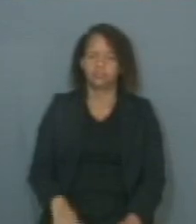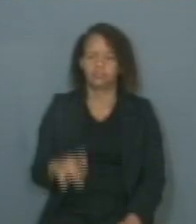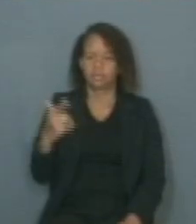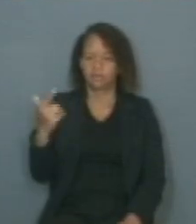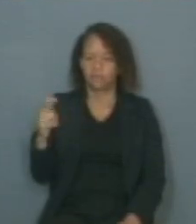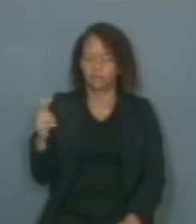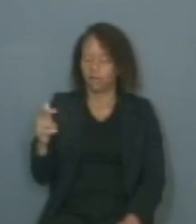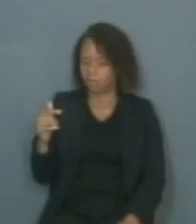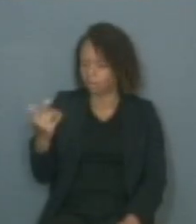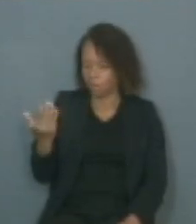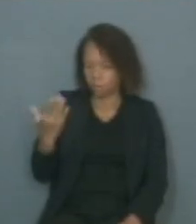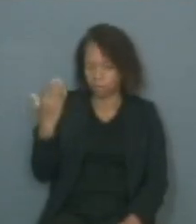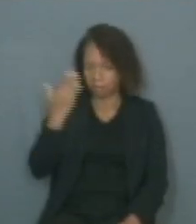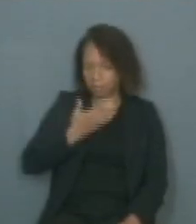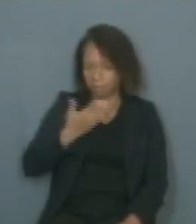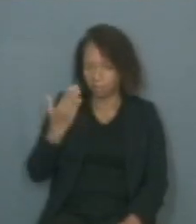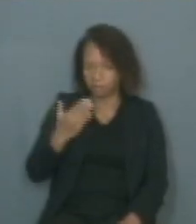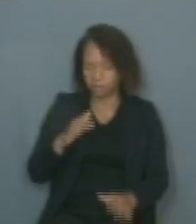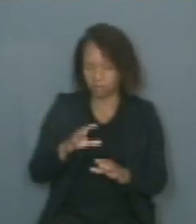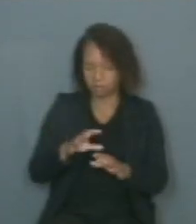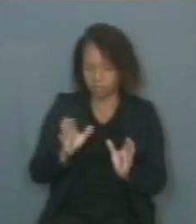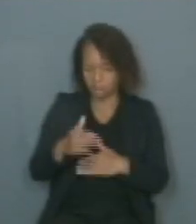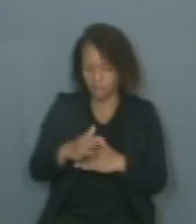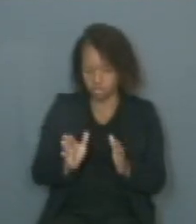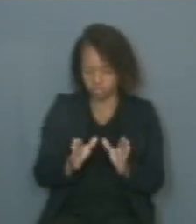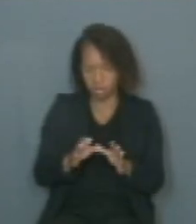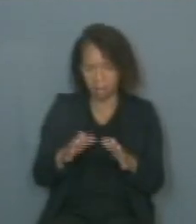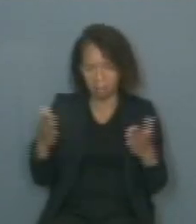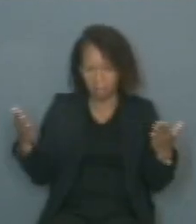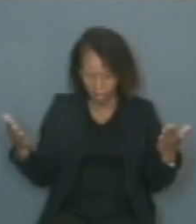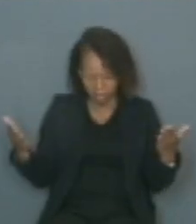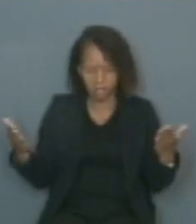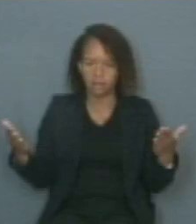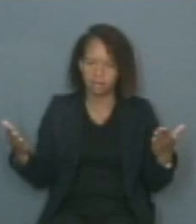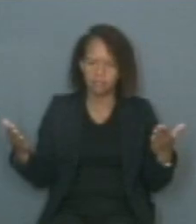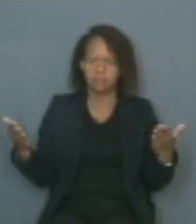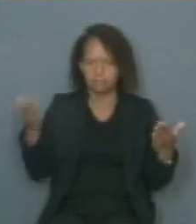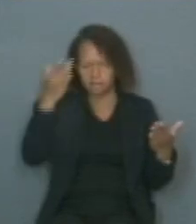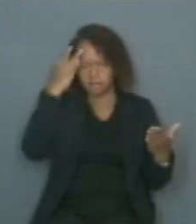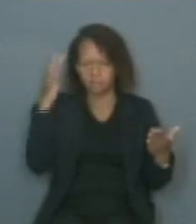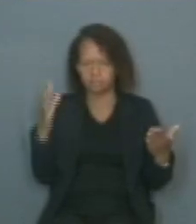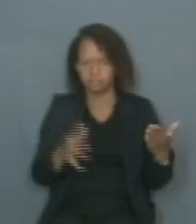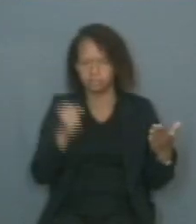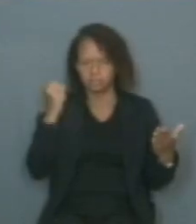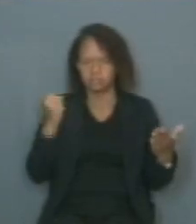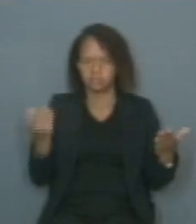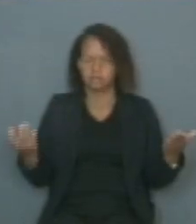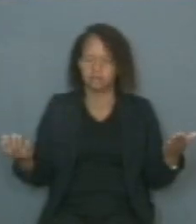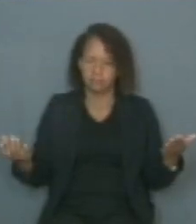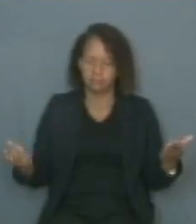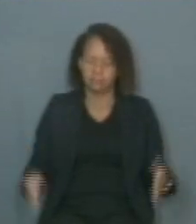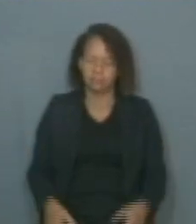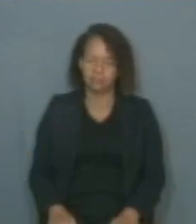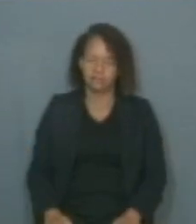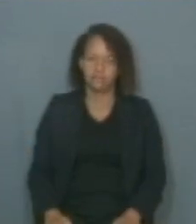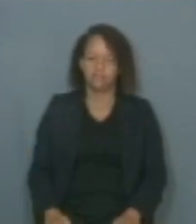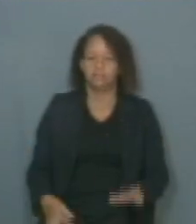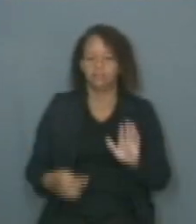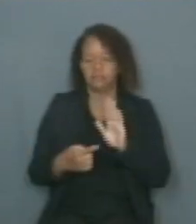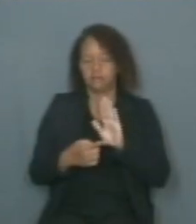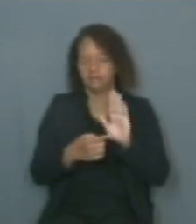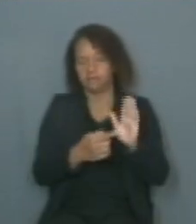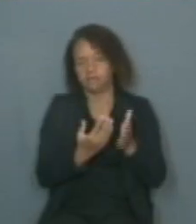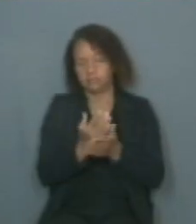um inventário, no momento que a caixa está aberta, isso é propício a pessoa fazer o que quiser lá dentro. Eu vou mostrar para